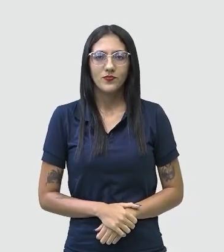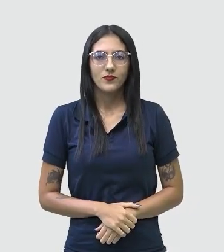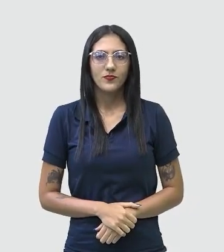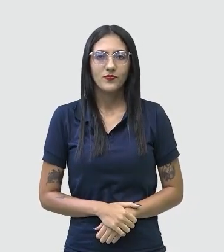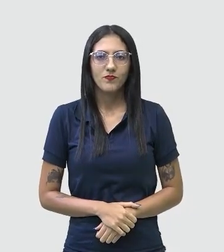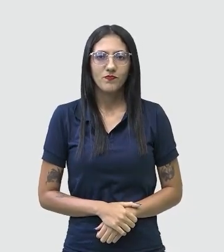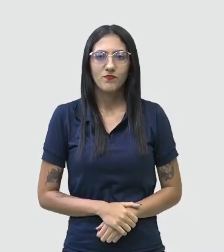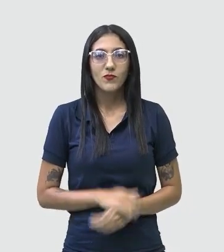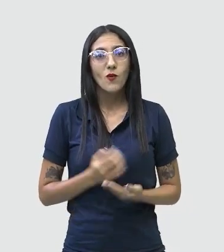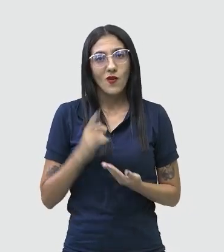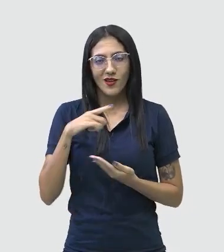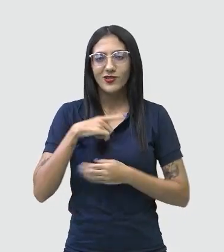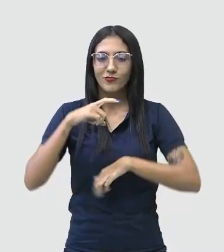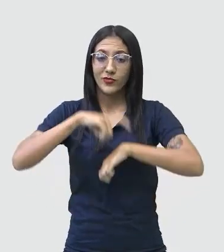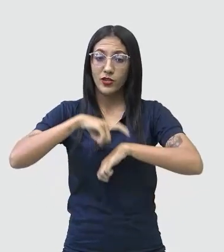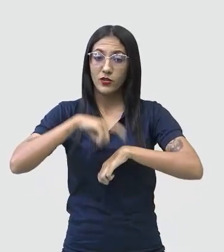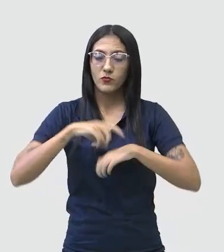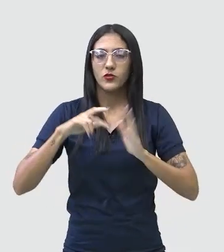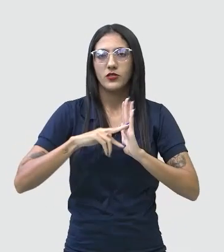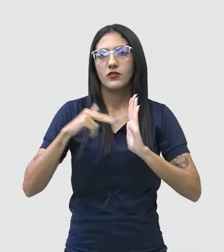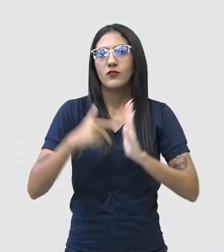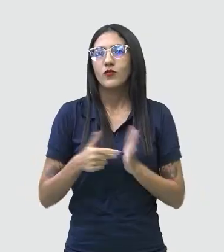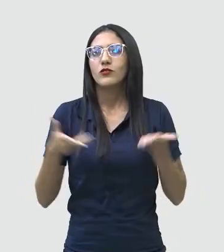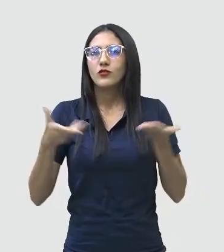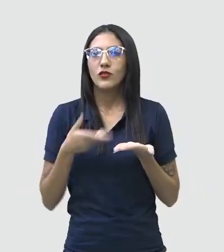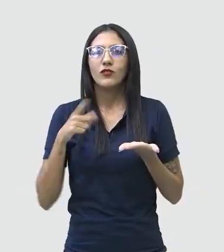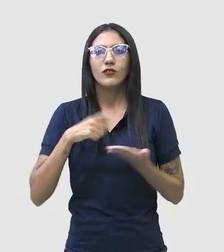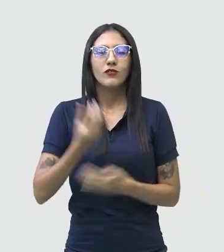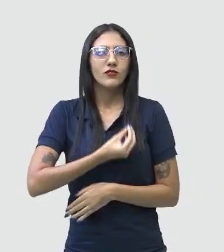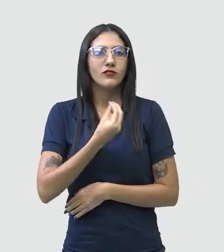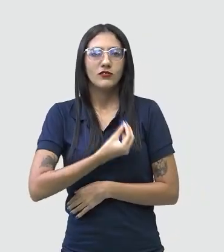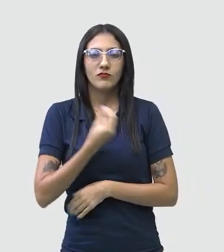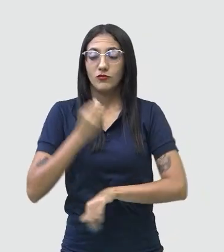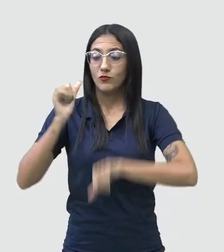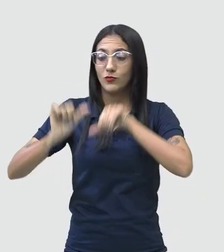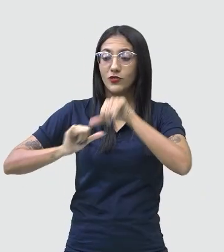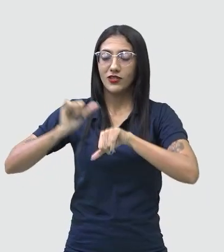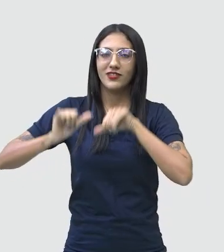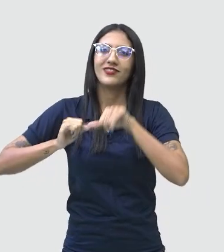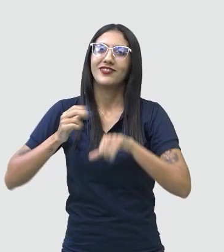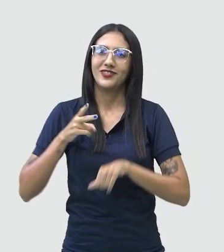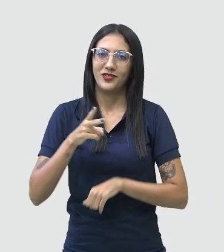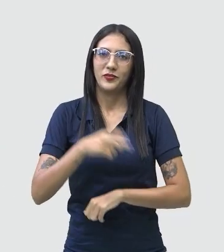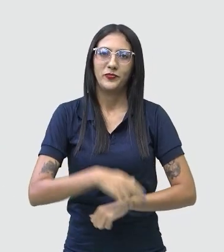Esse é o tempo atual, que vive em constantes transformações.